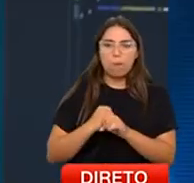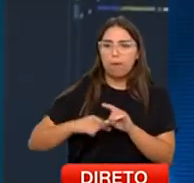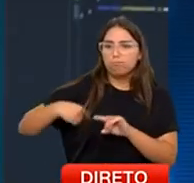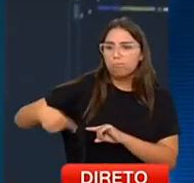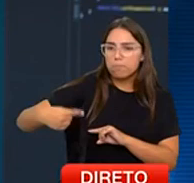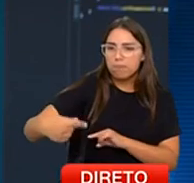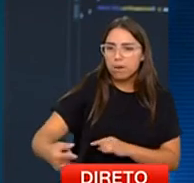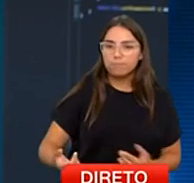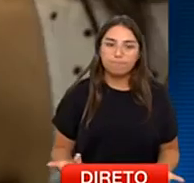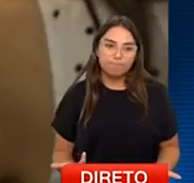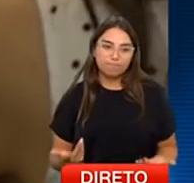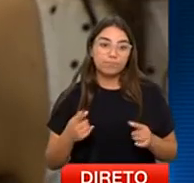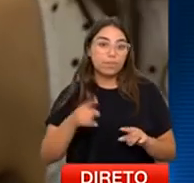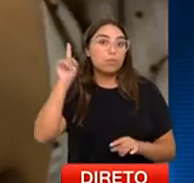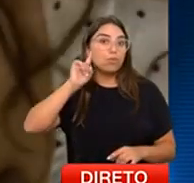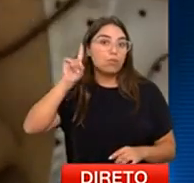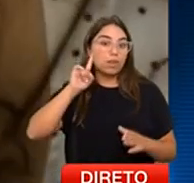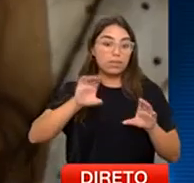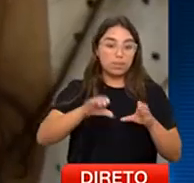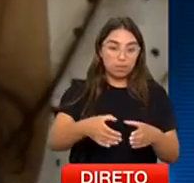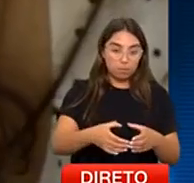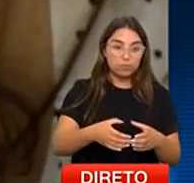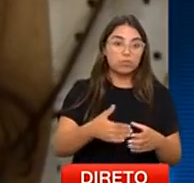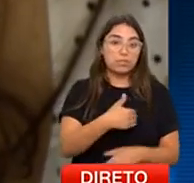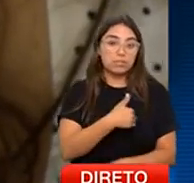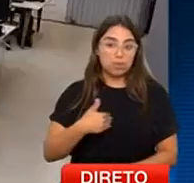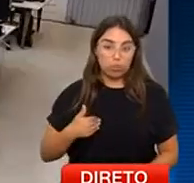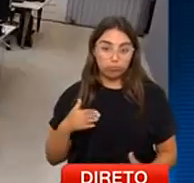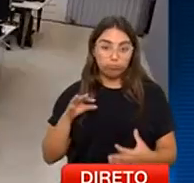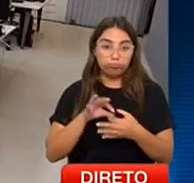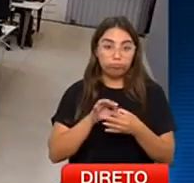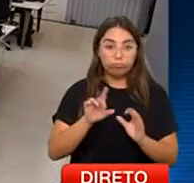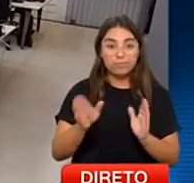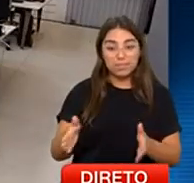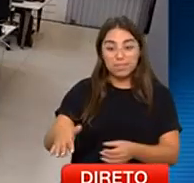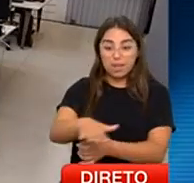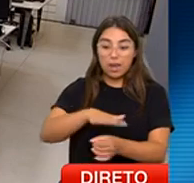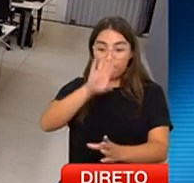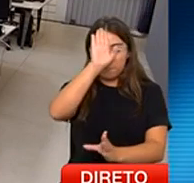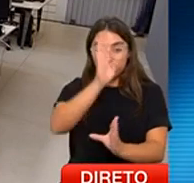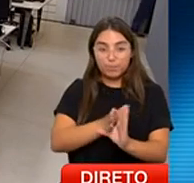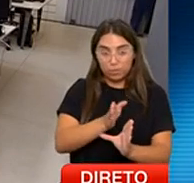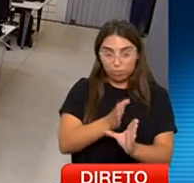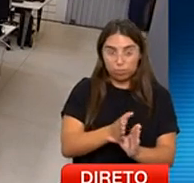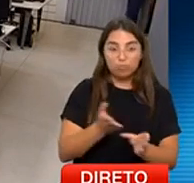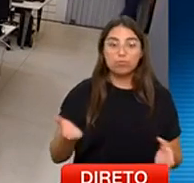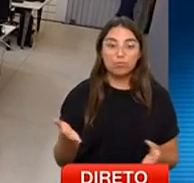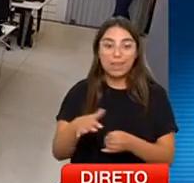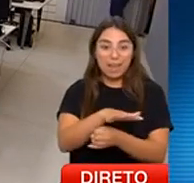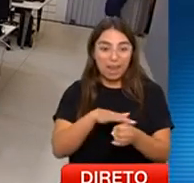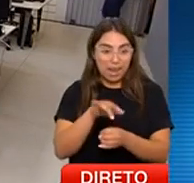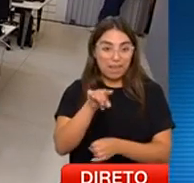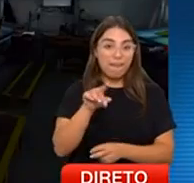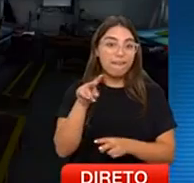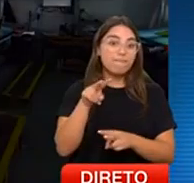temos dito é que é importante que As equipas de saúde ocupacional passem a conter também a área da Psicologia e que possa nesse âmbito serem feitas